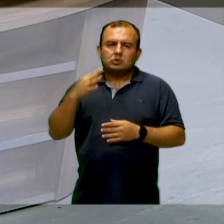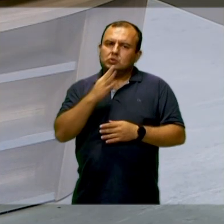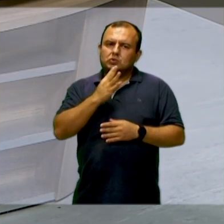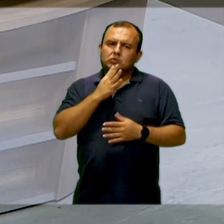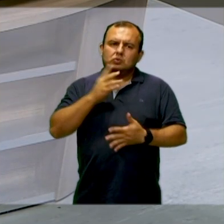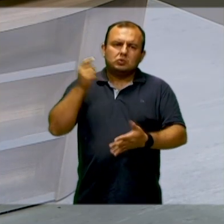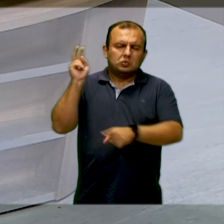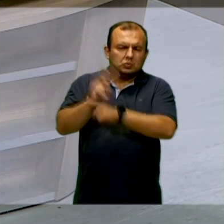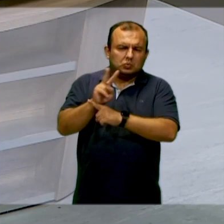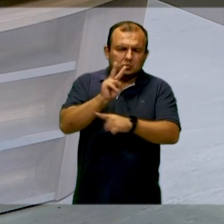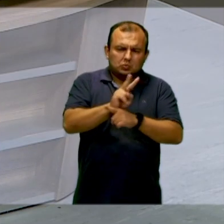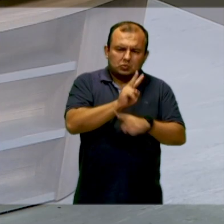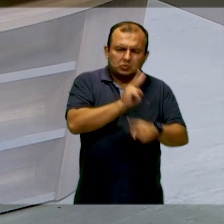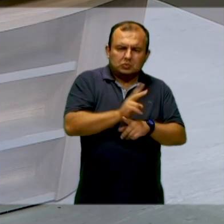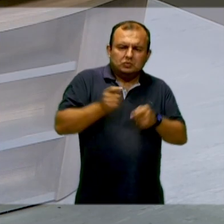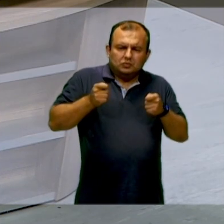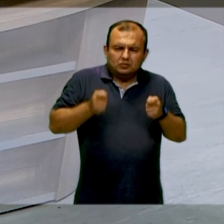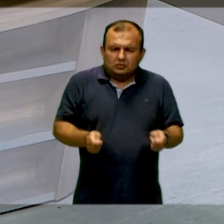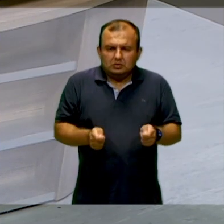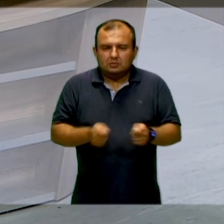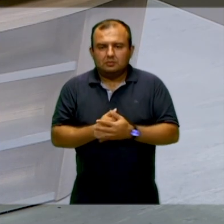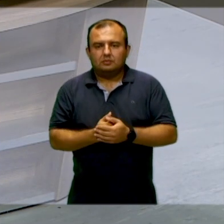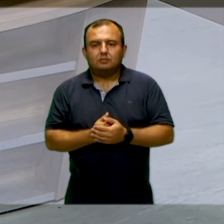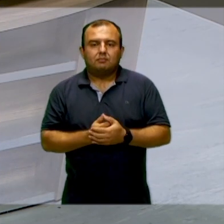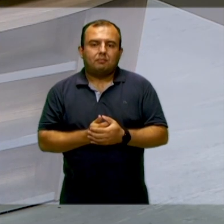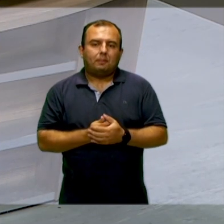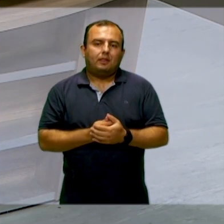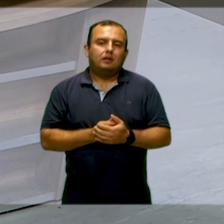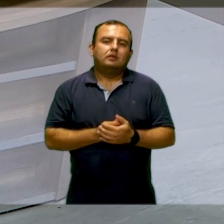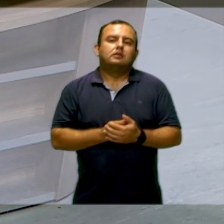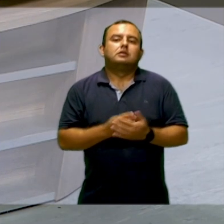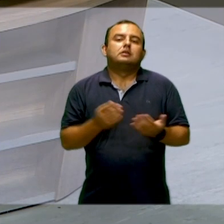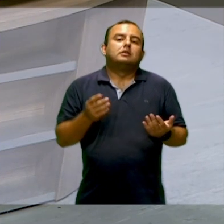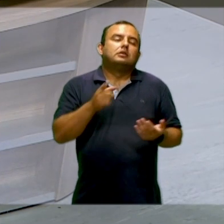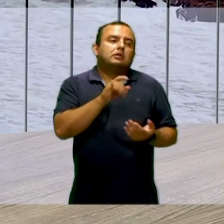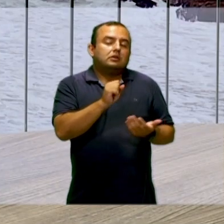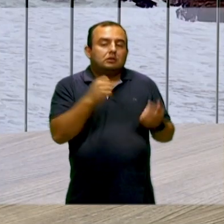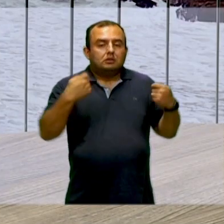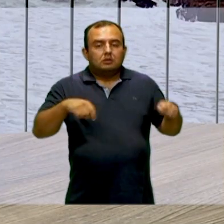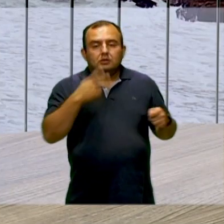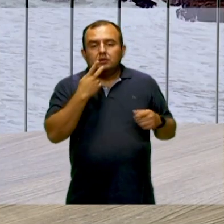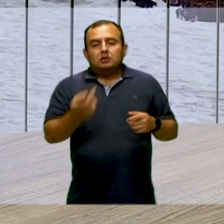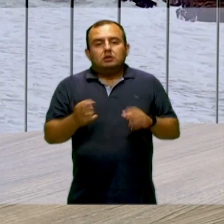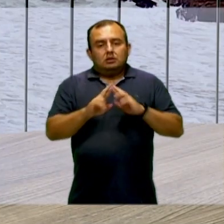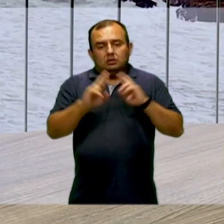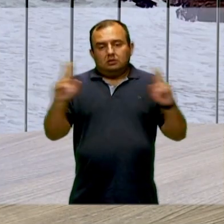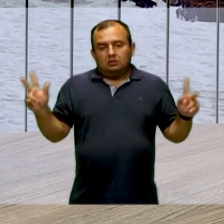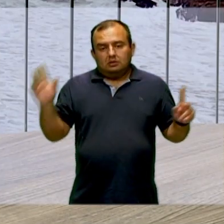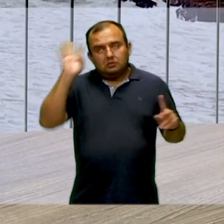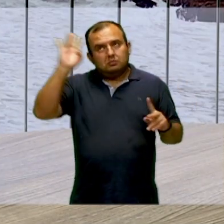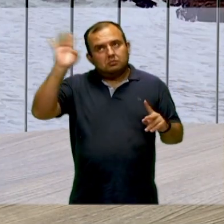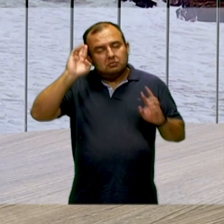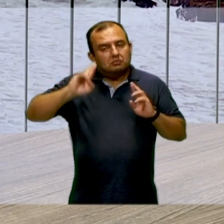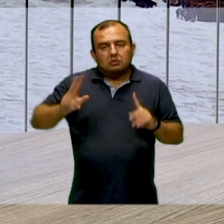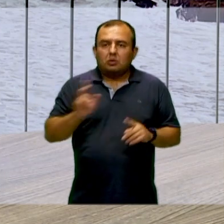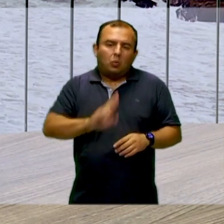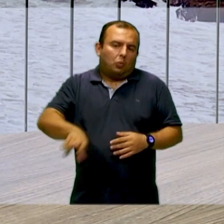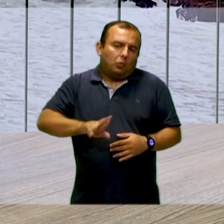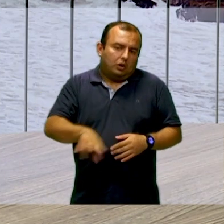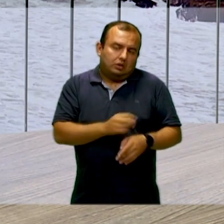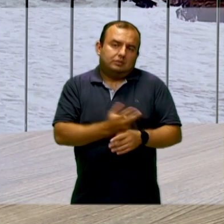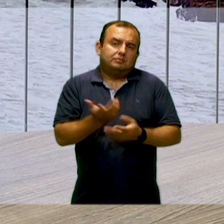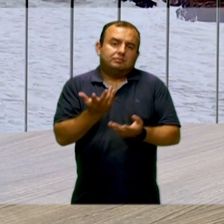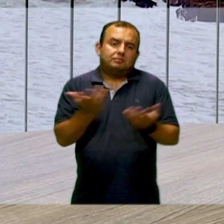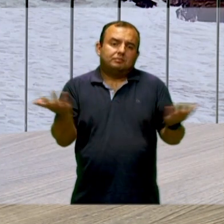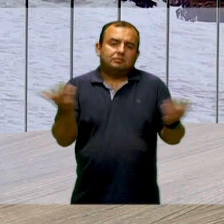conhece, fiscalizadora, firme e tal? Elisa, eu preciso dizer que não é nada diferente do que eu imaginava. O que